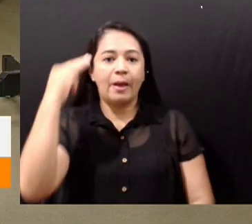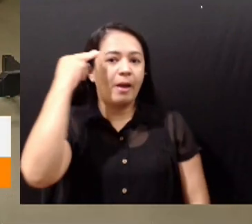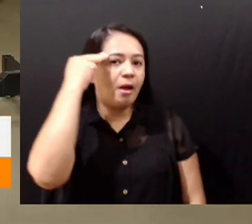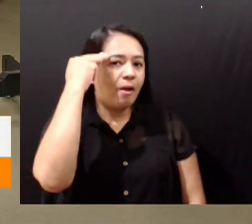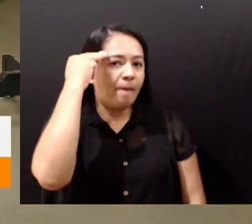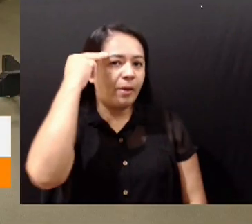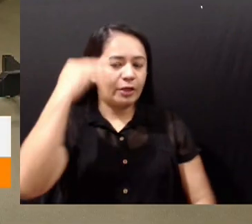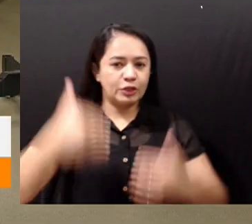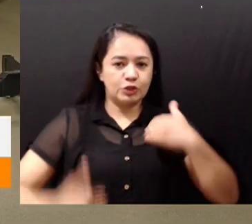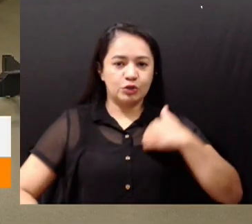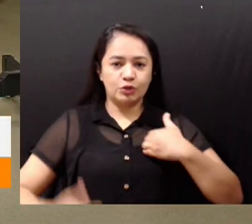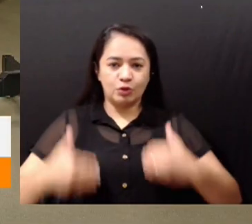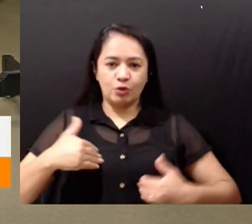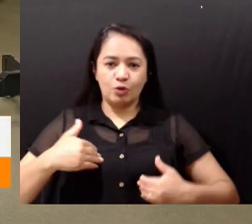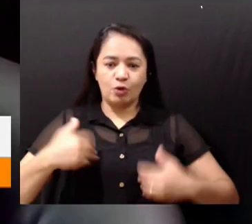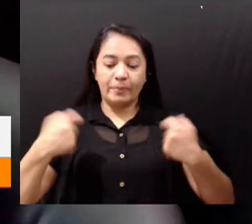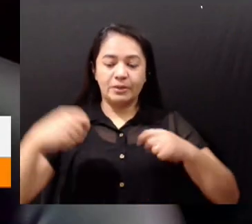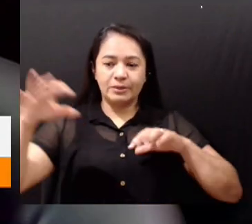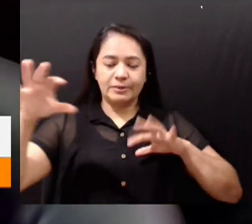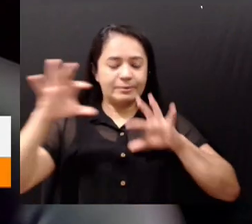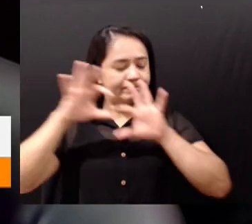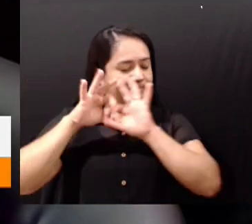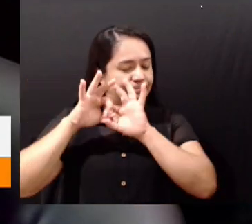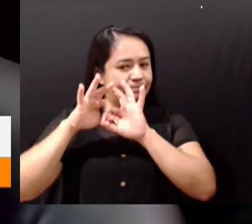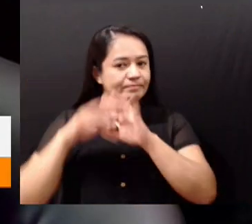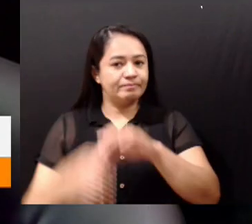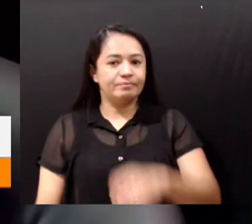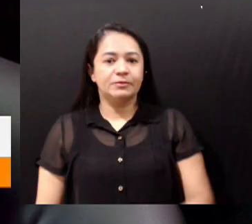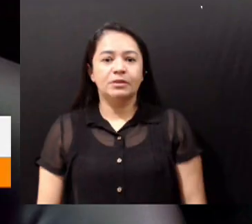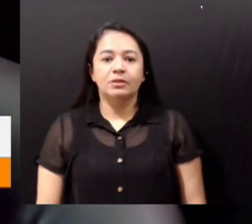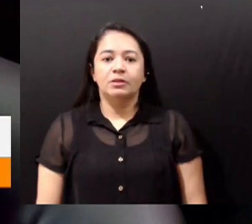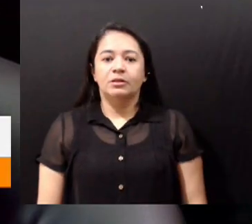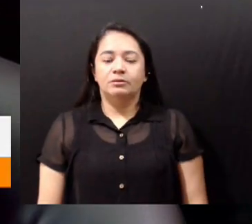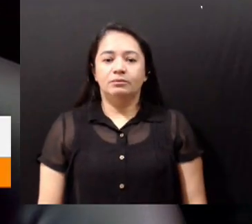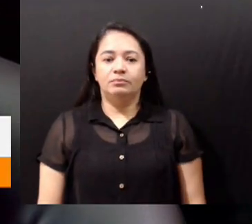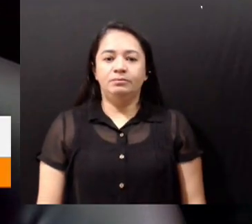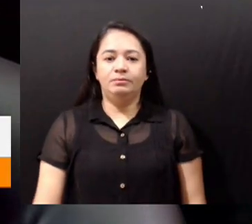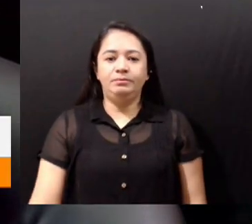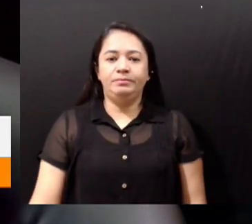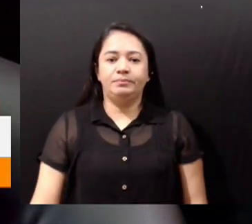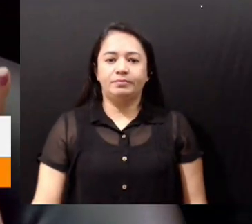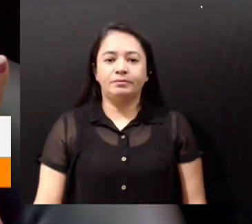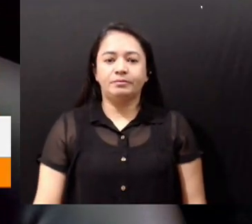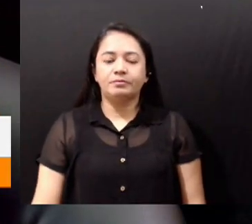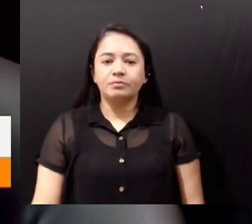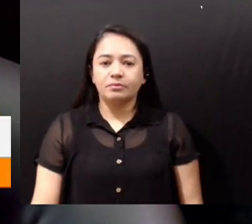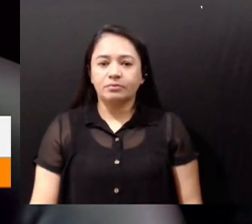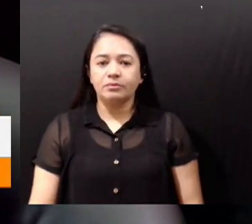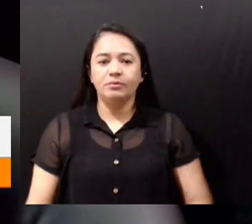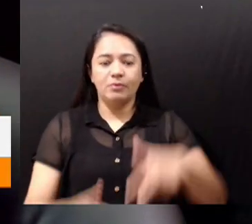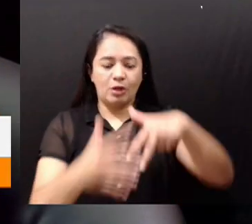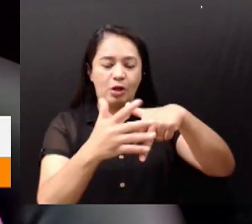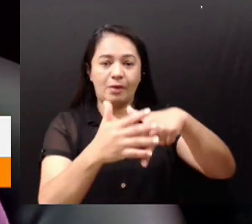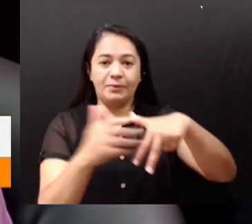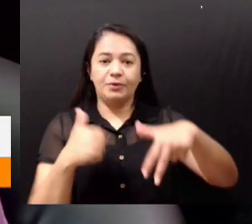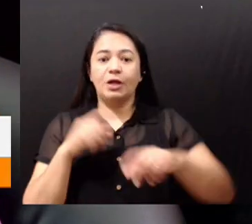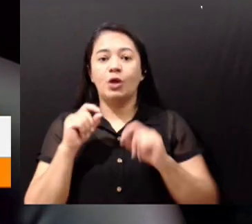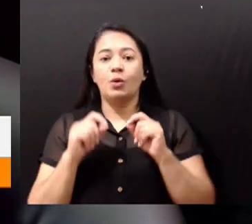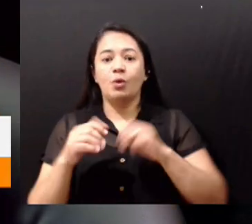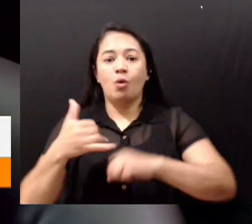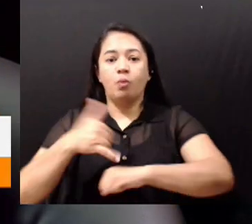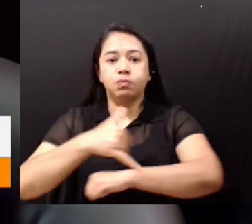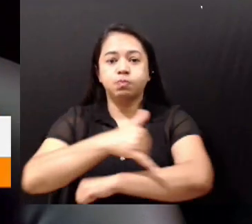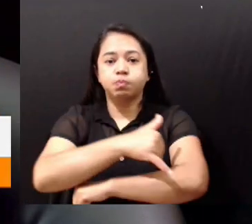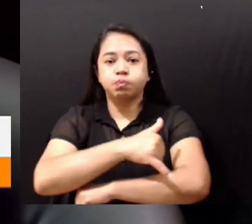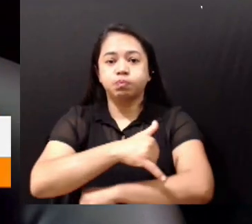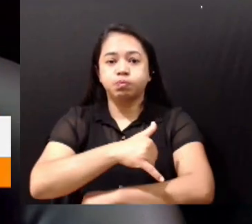deem certo. Sim. Eu costumo dizer, né, aos pacientes que a obesidade além de ser